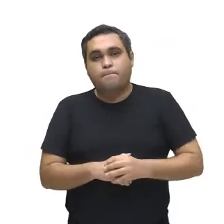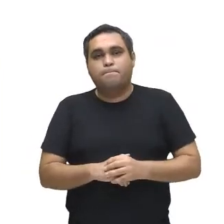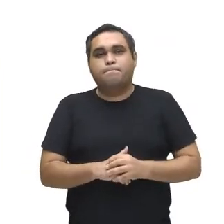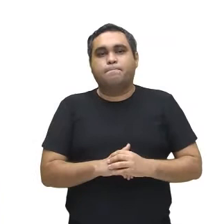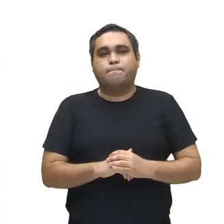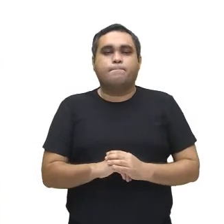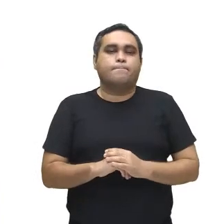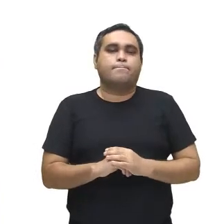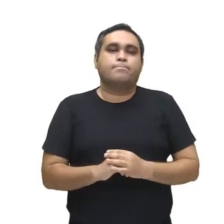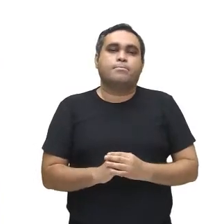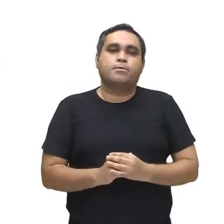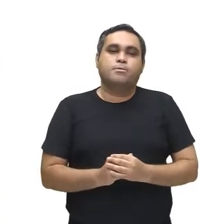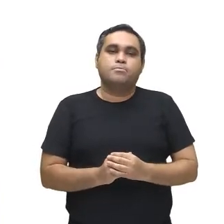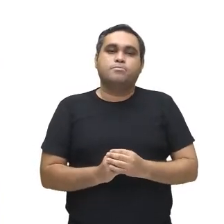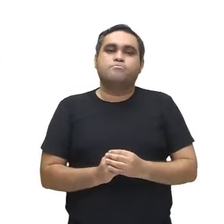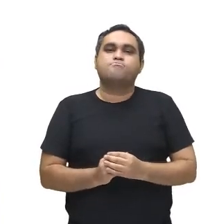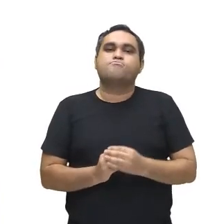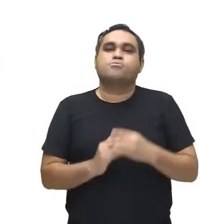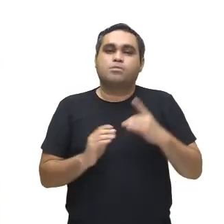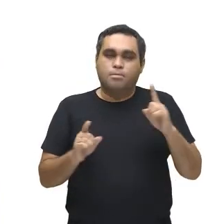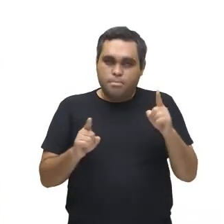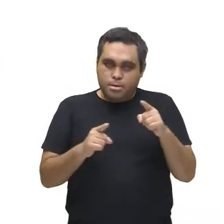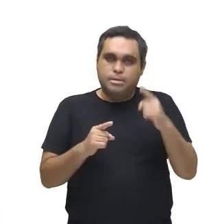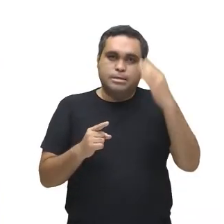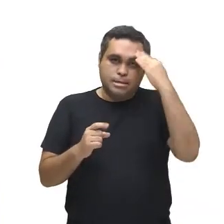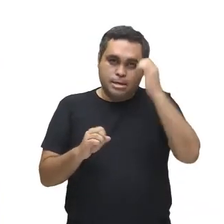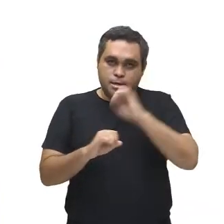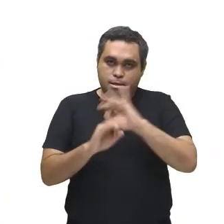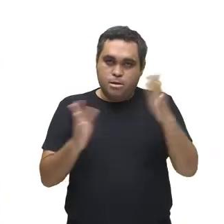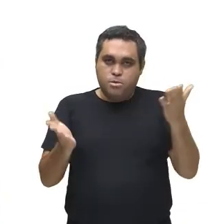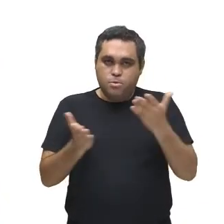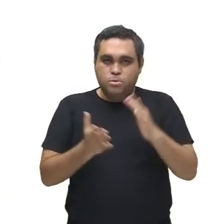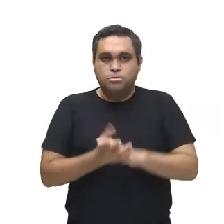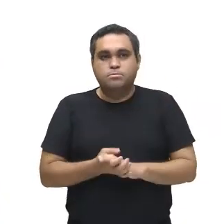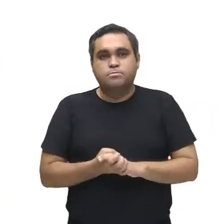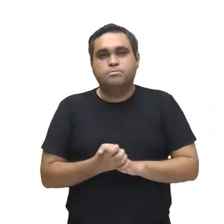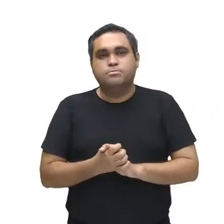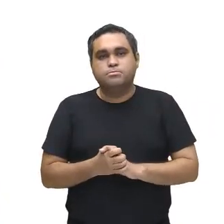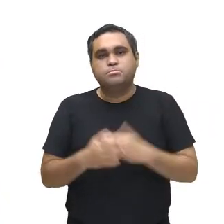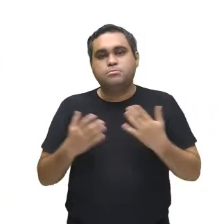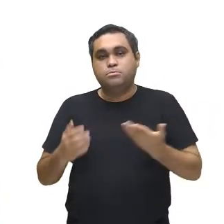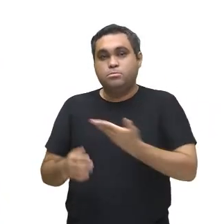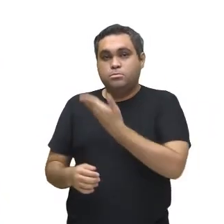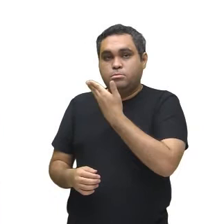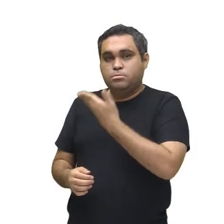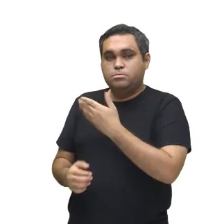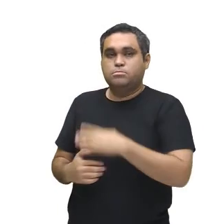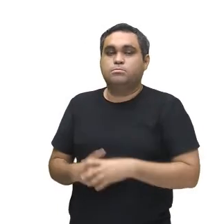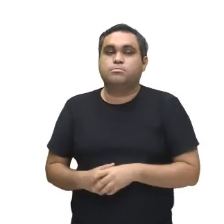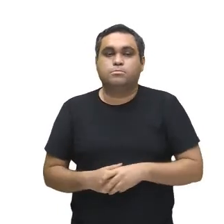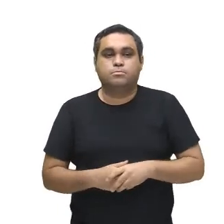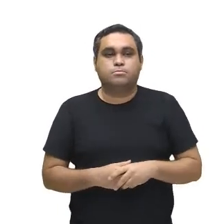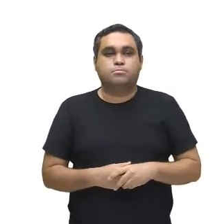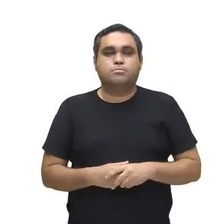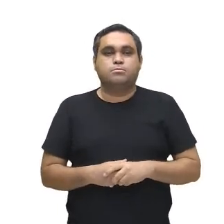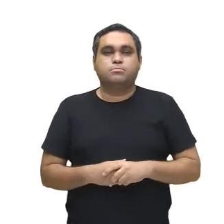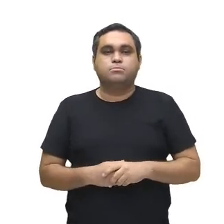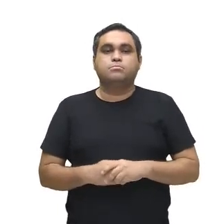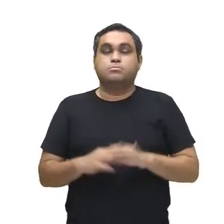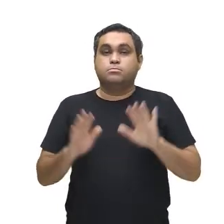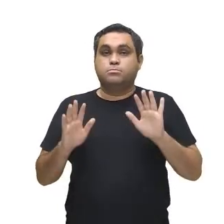entender hoje e nas próximas aulas. Vamos lá, gente, para o texto, para a gente entender um pouco melhor o que fala para a gente. O herdeiro do